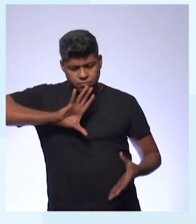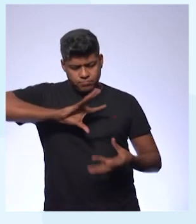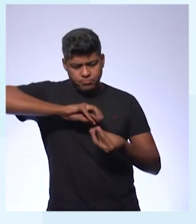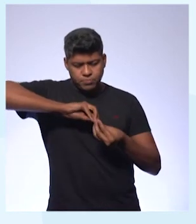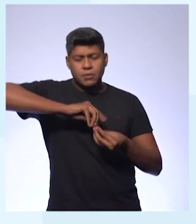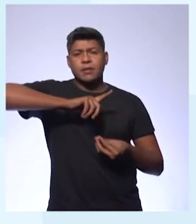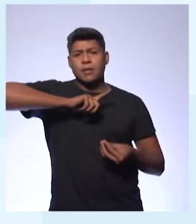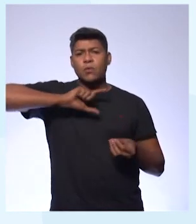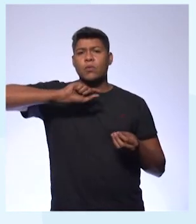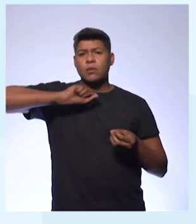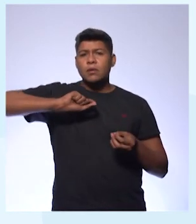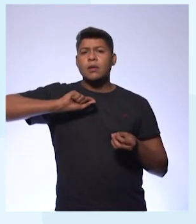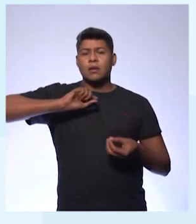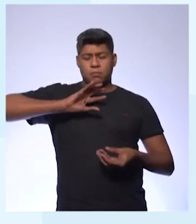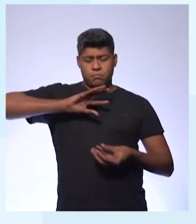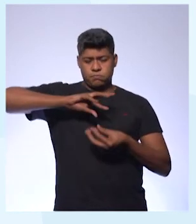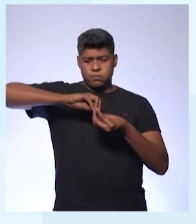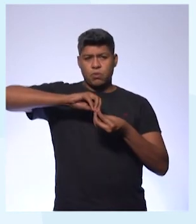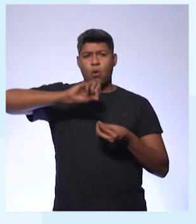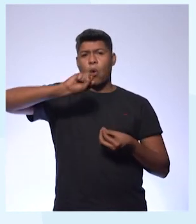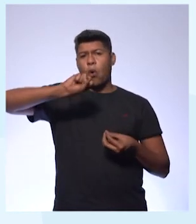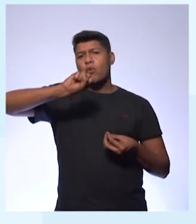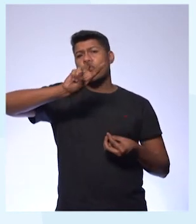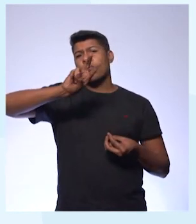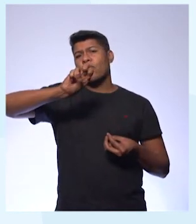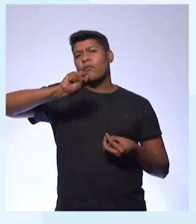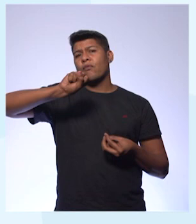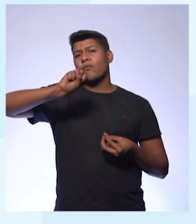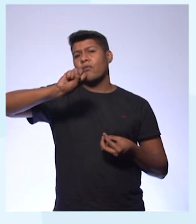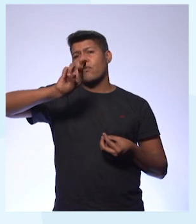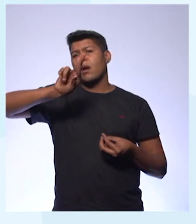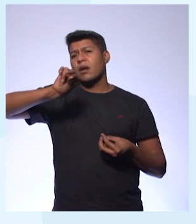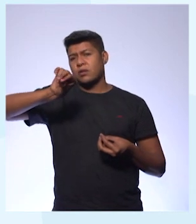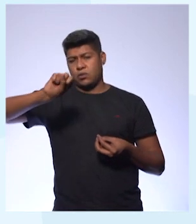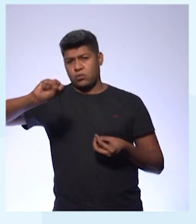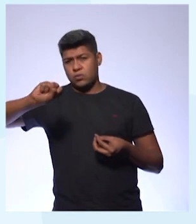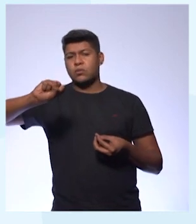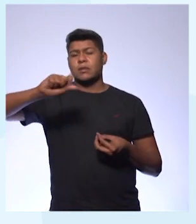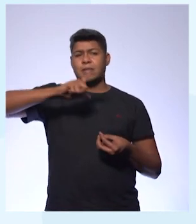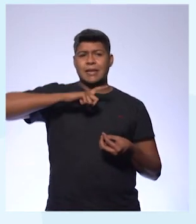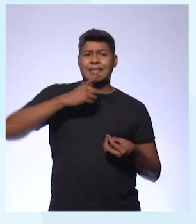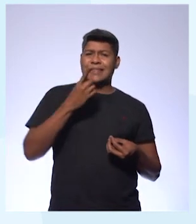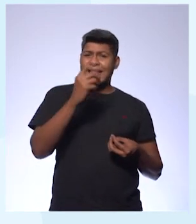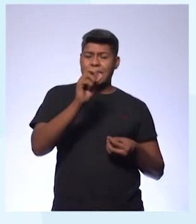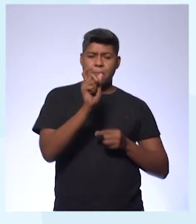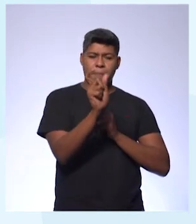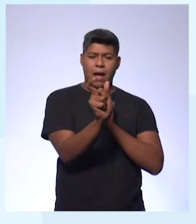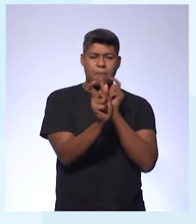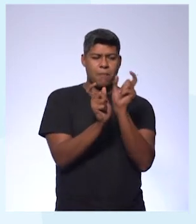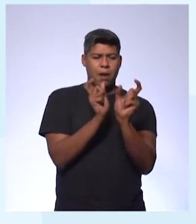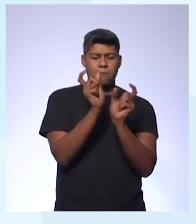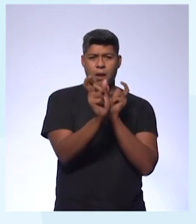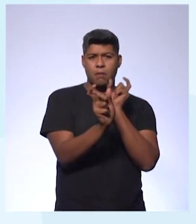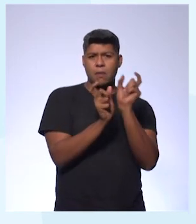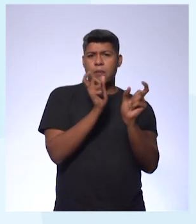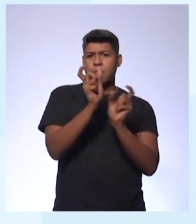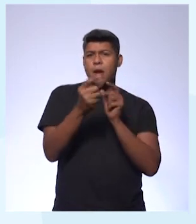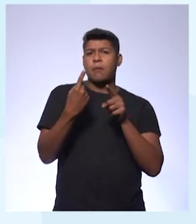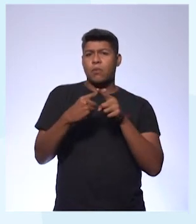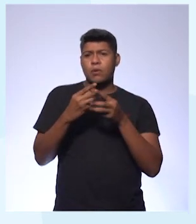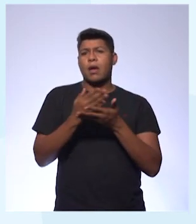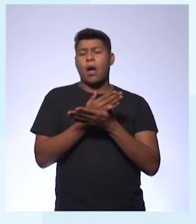vamos ter ali estrofes com 8 versos e vocês vão contar ali 10 sílabas poéticas. Por quê? Porque